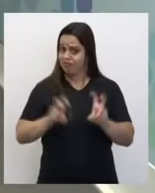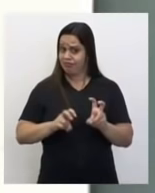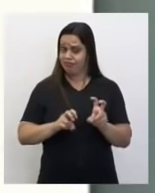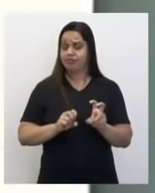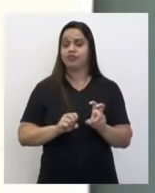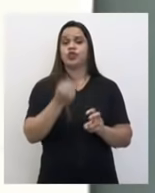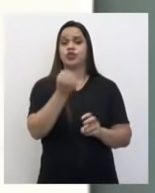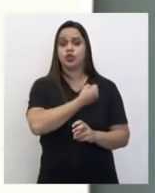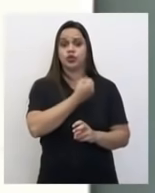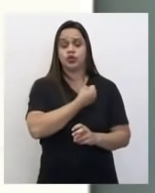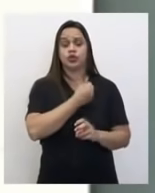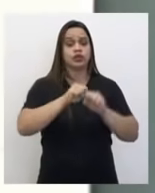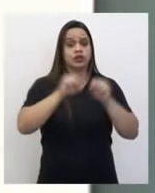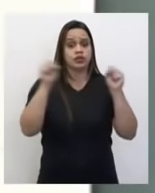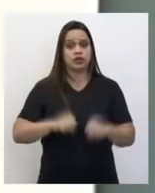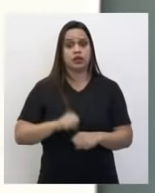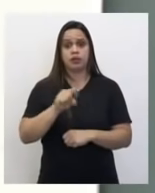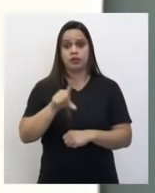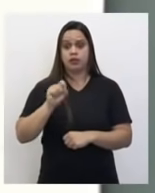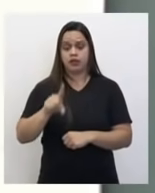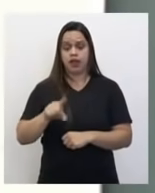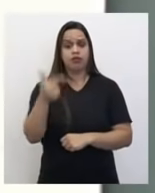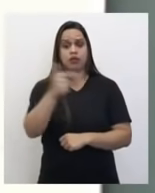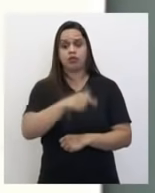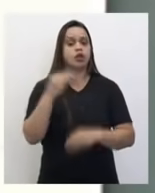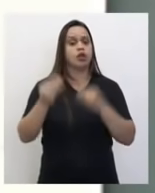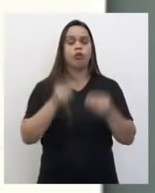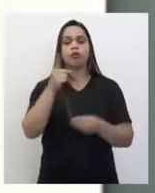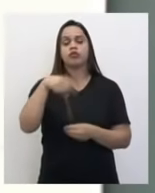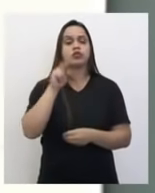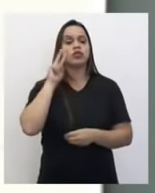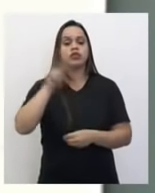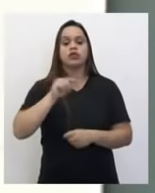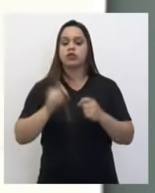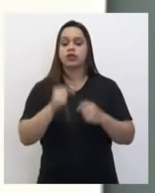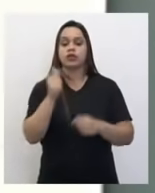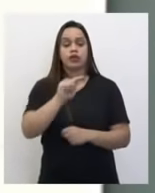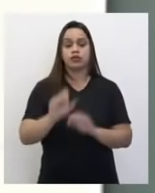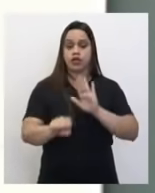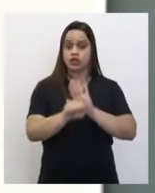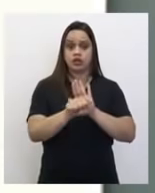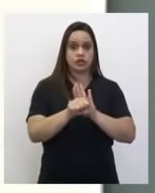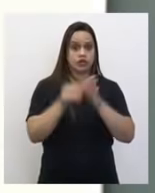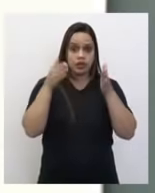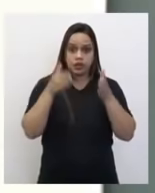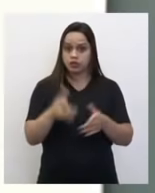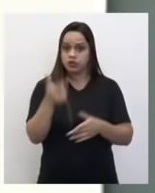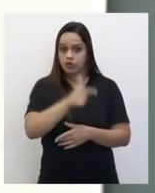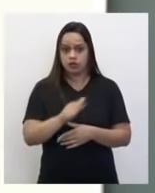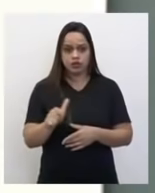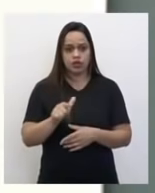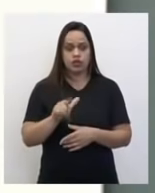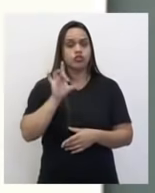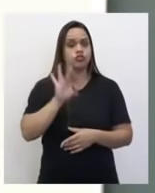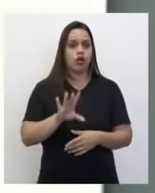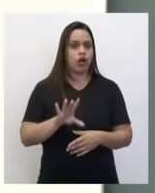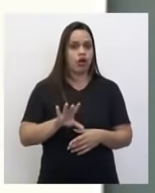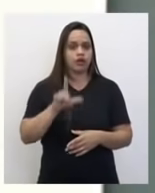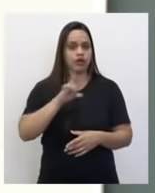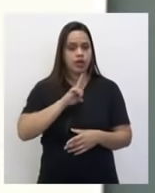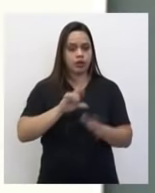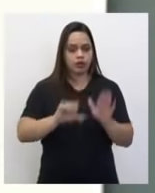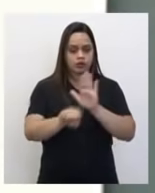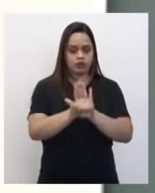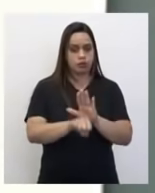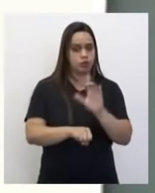o binário ele não tem, como vocês viram, não existe símbolos específicos. A gente só tem zero e